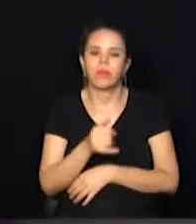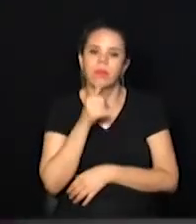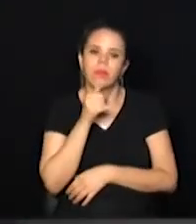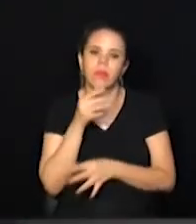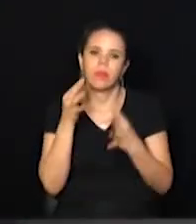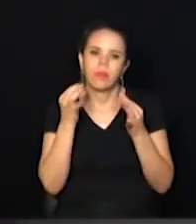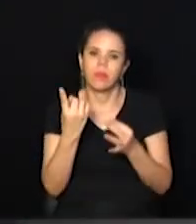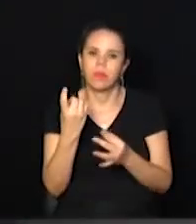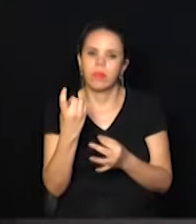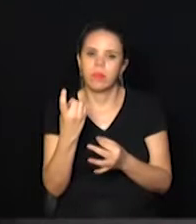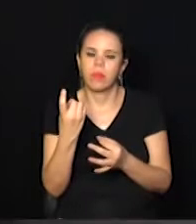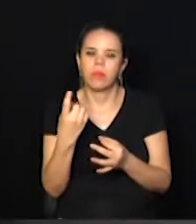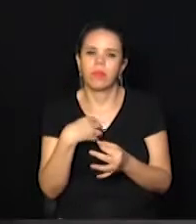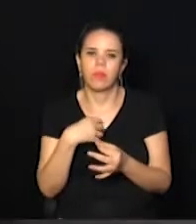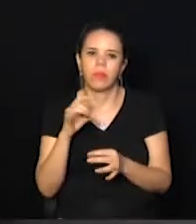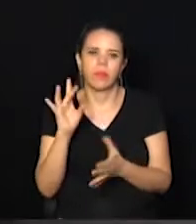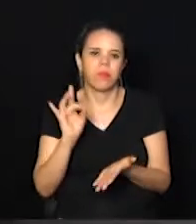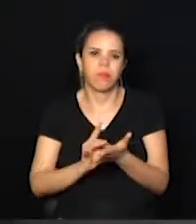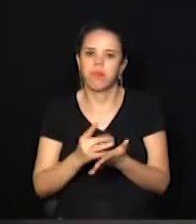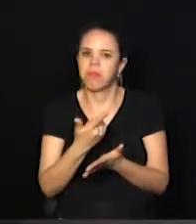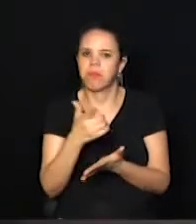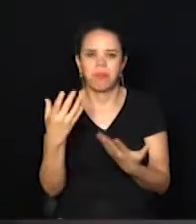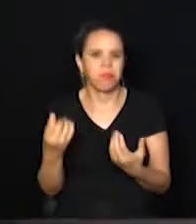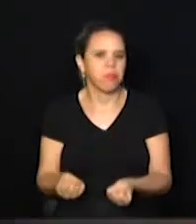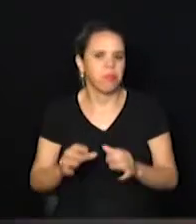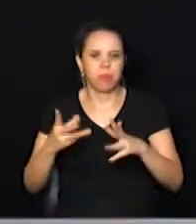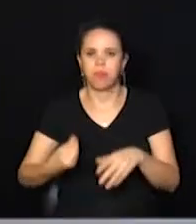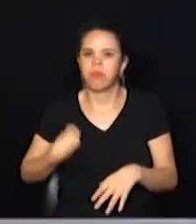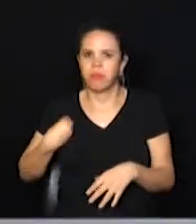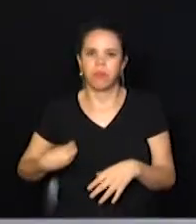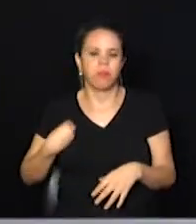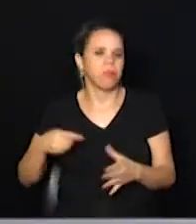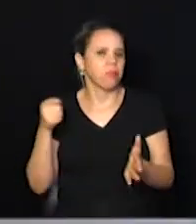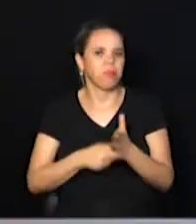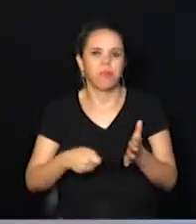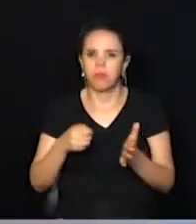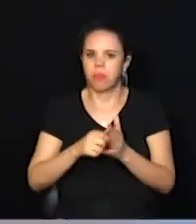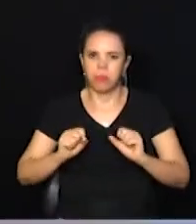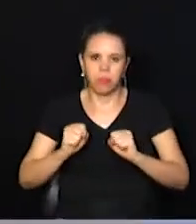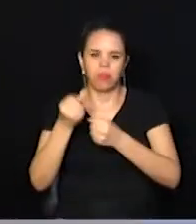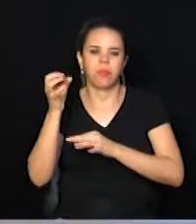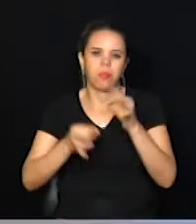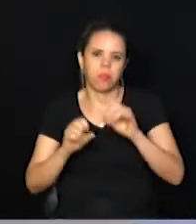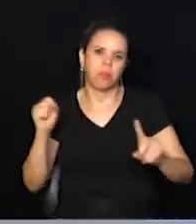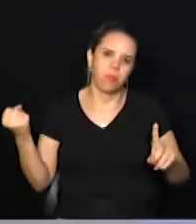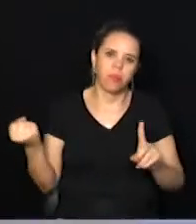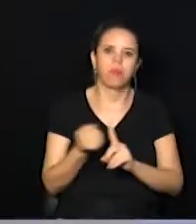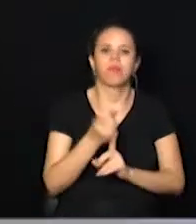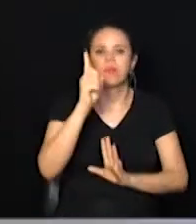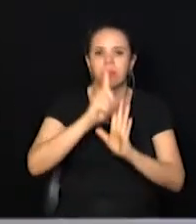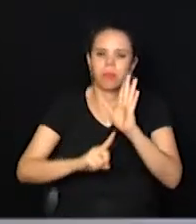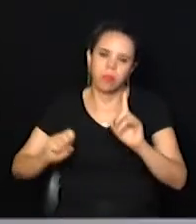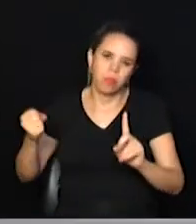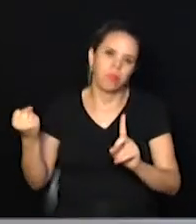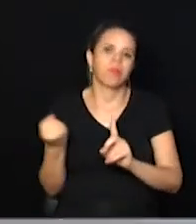atento a uma tese ficta e desconsiderou uma vida de luta em defesa de justiça social, de direitos